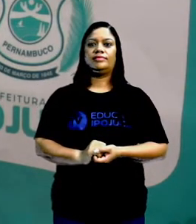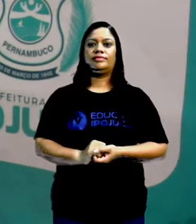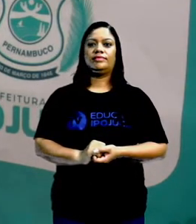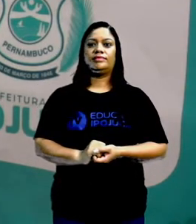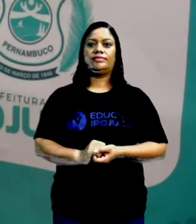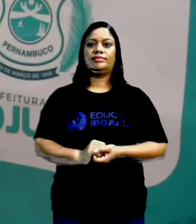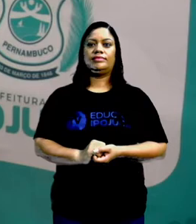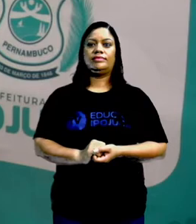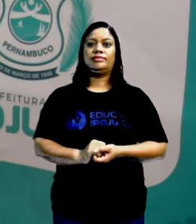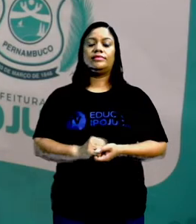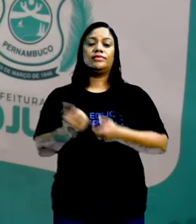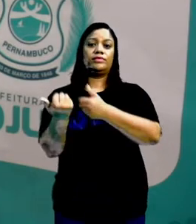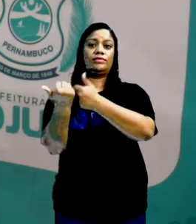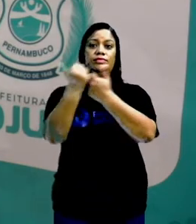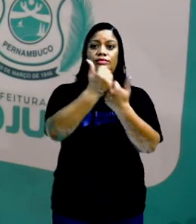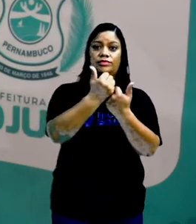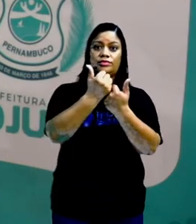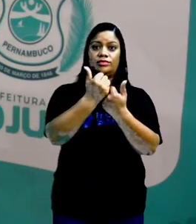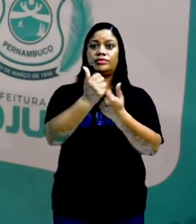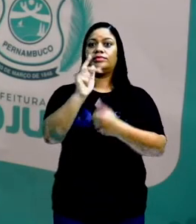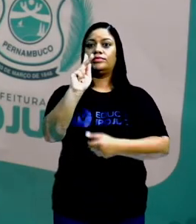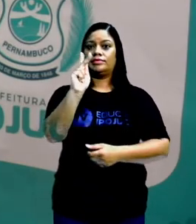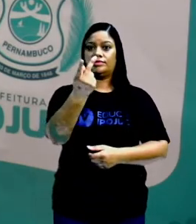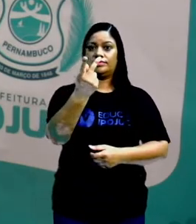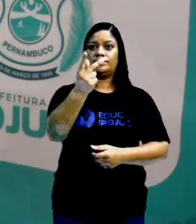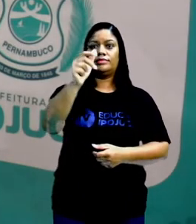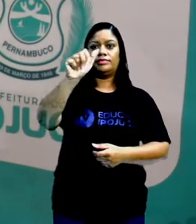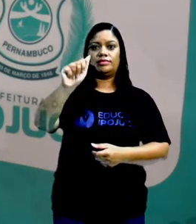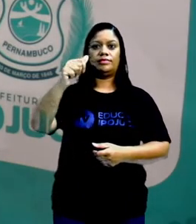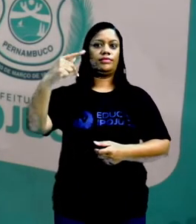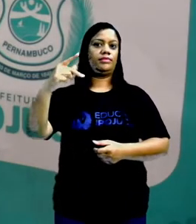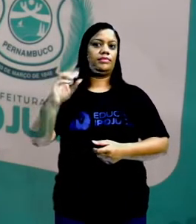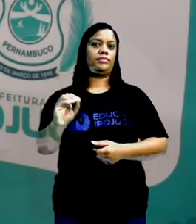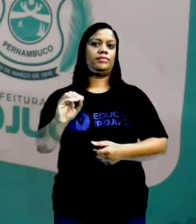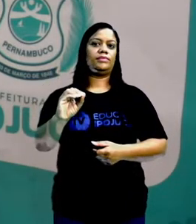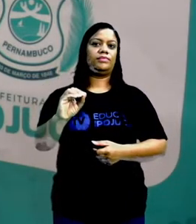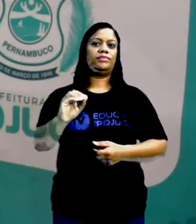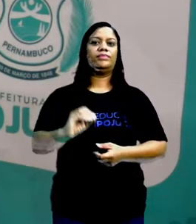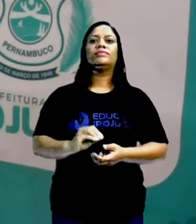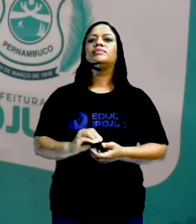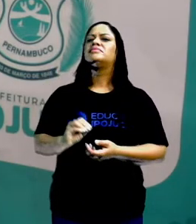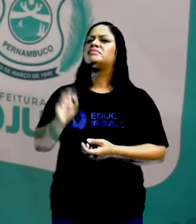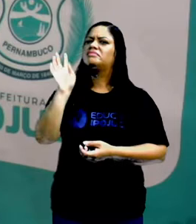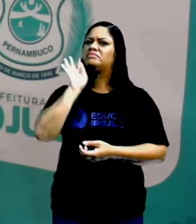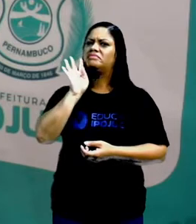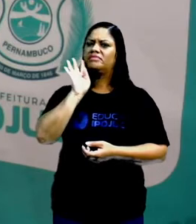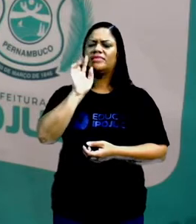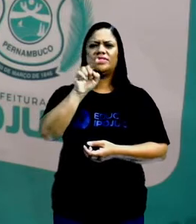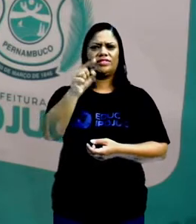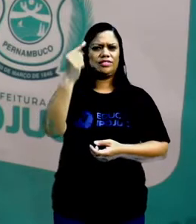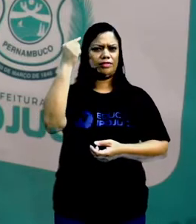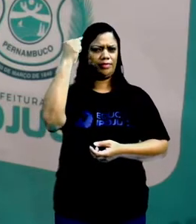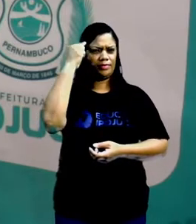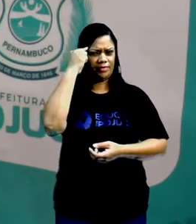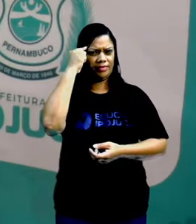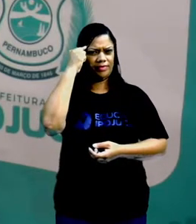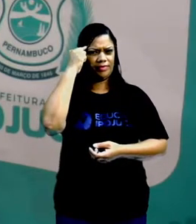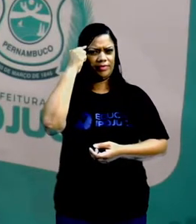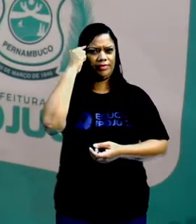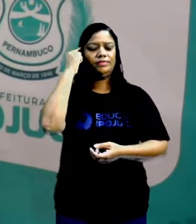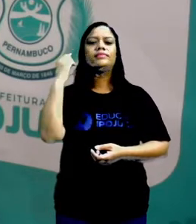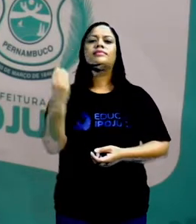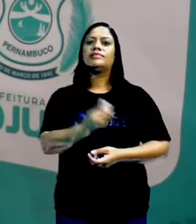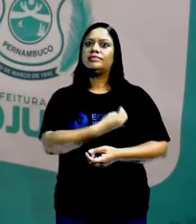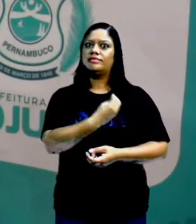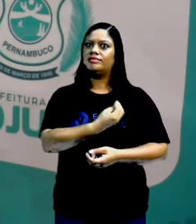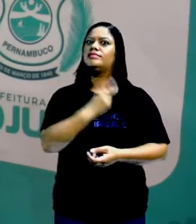se fosse escrita com H, seria apo. Olha que interessante. Vocês já pensaram nisso? Na vida